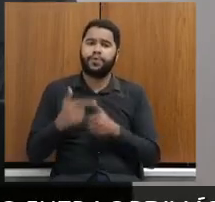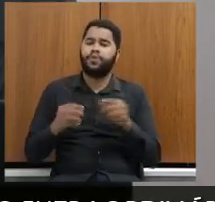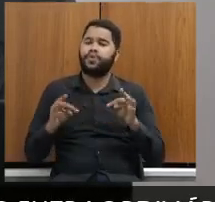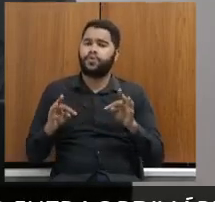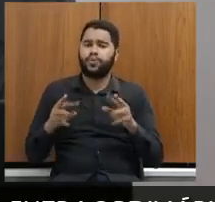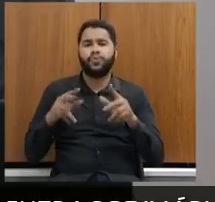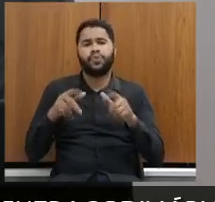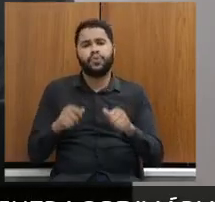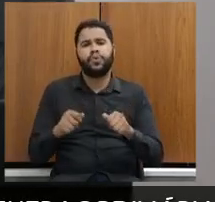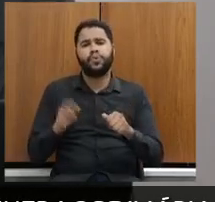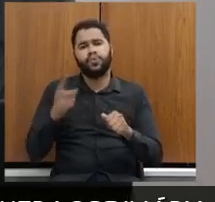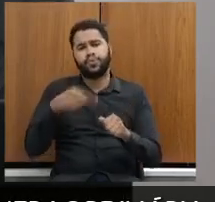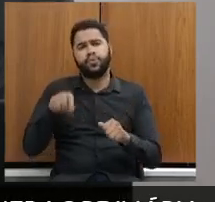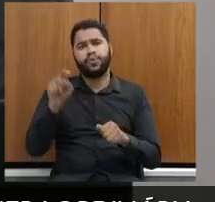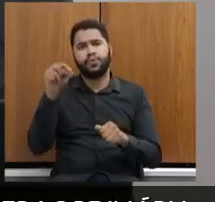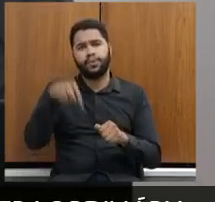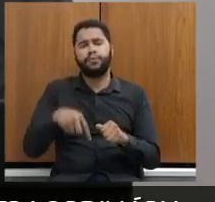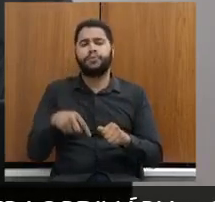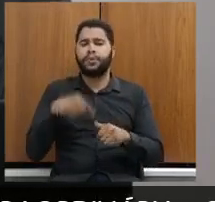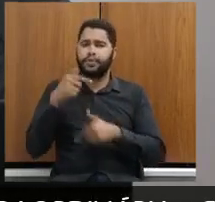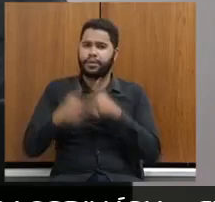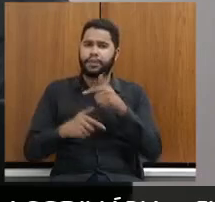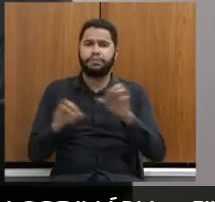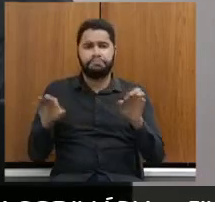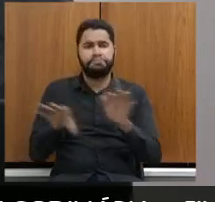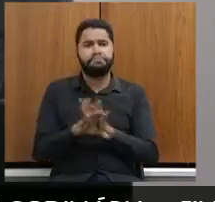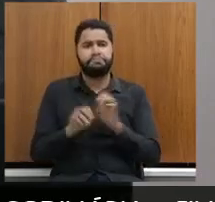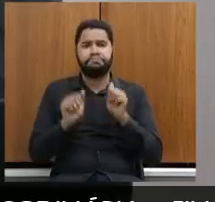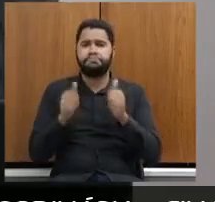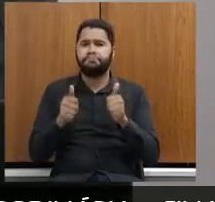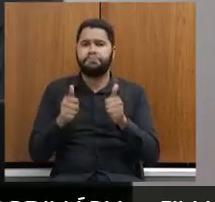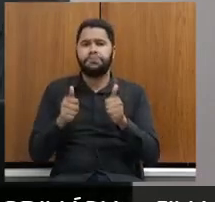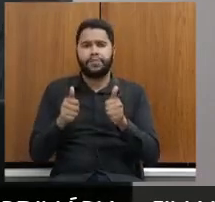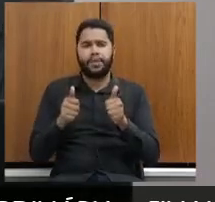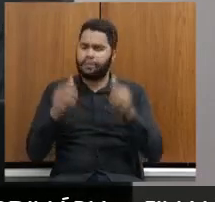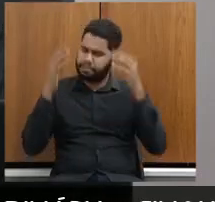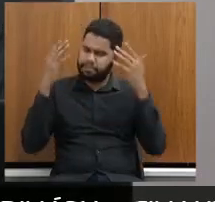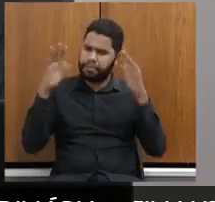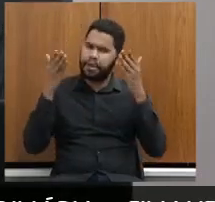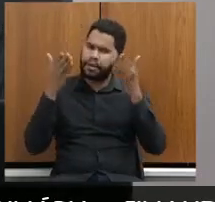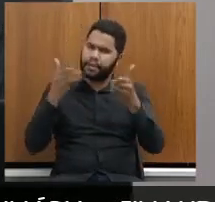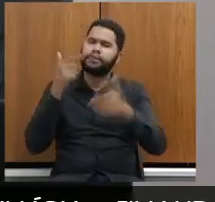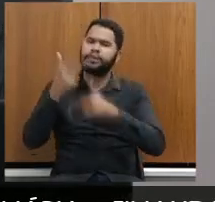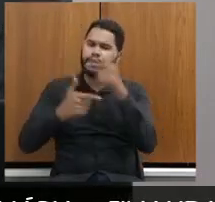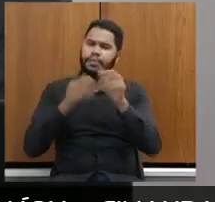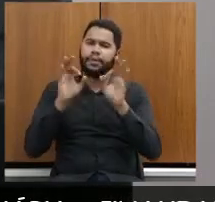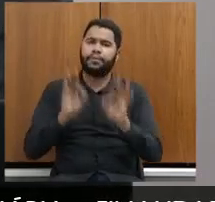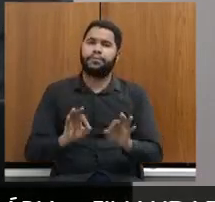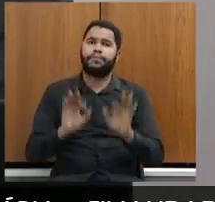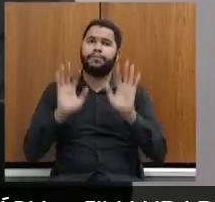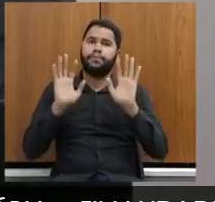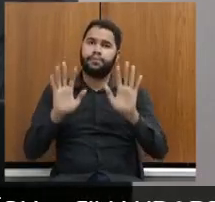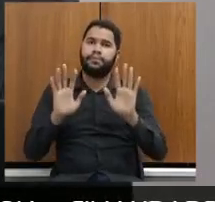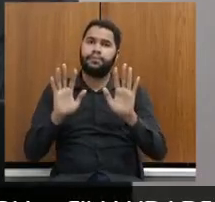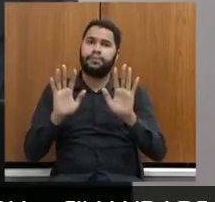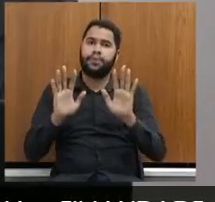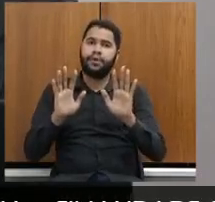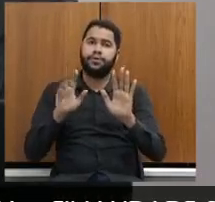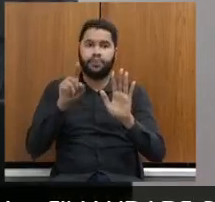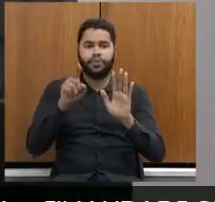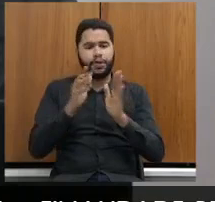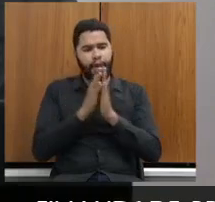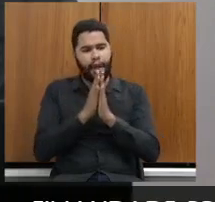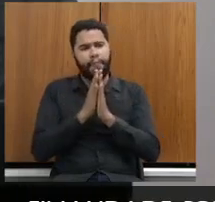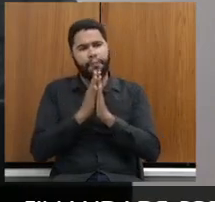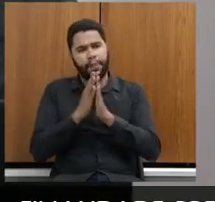todas elas vieram aqui O senhor tá finalizando o trabalho sem dúvida eu não posso deixar de parabenizar o senhor Pelo trabalho mas que o seu leve esse